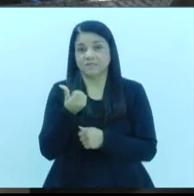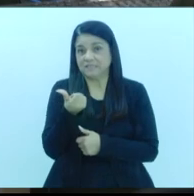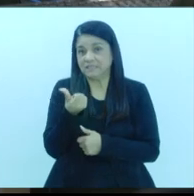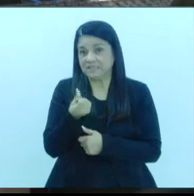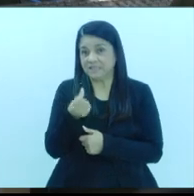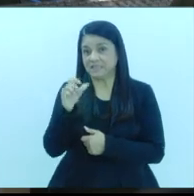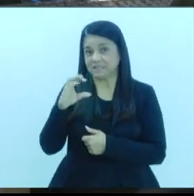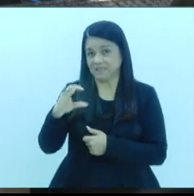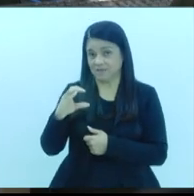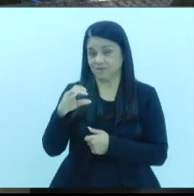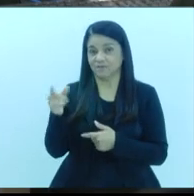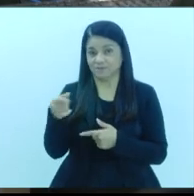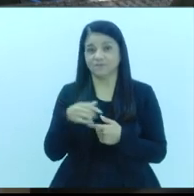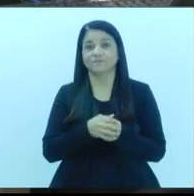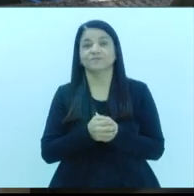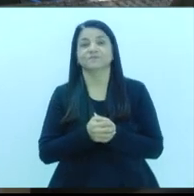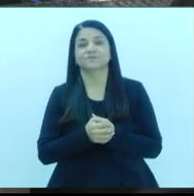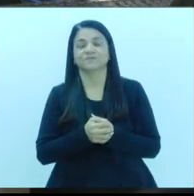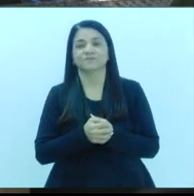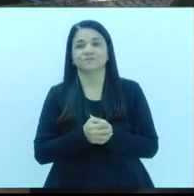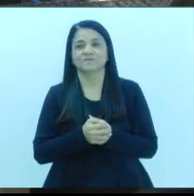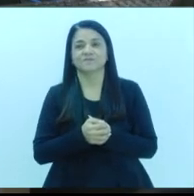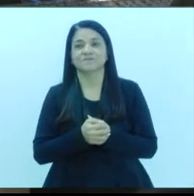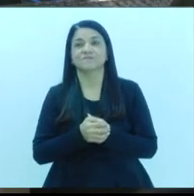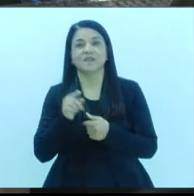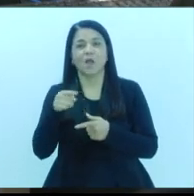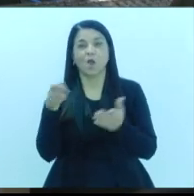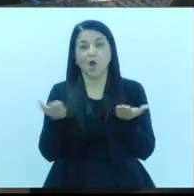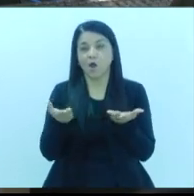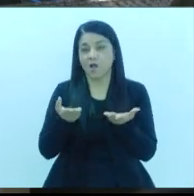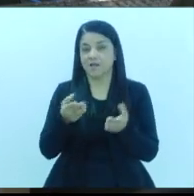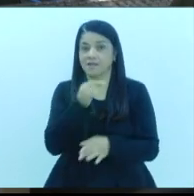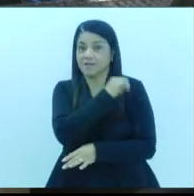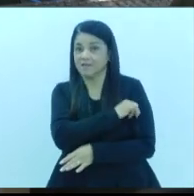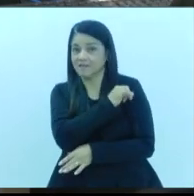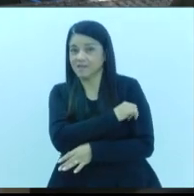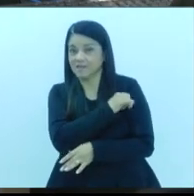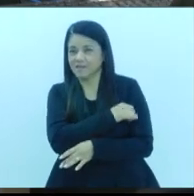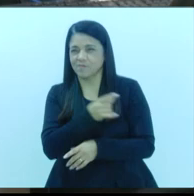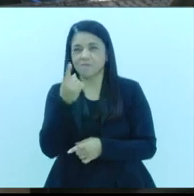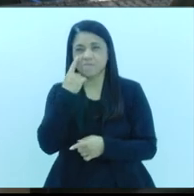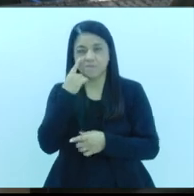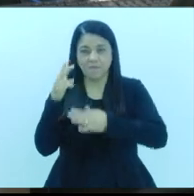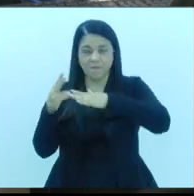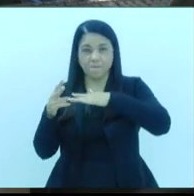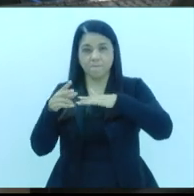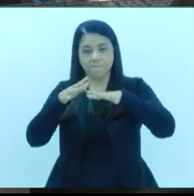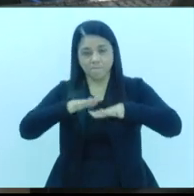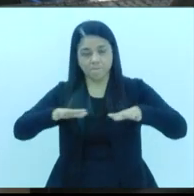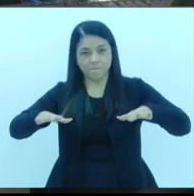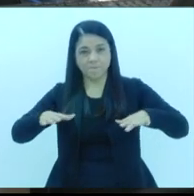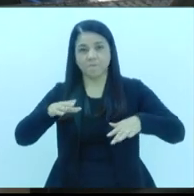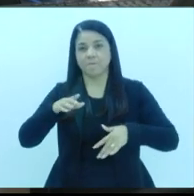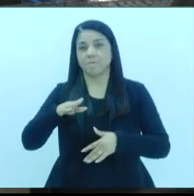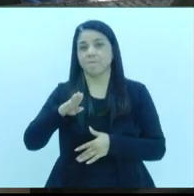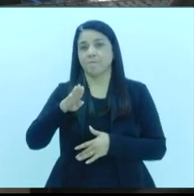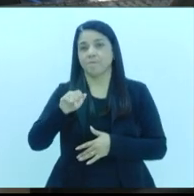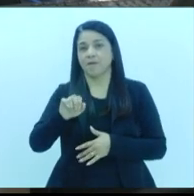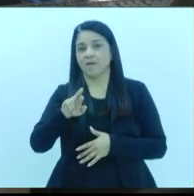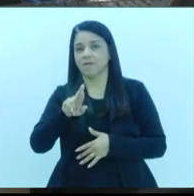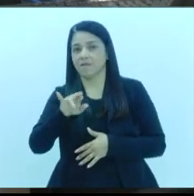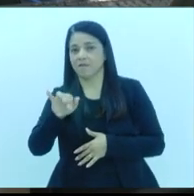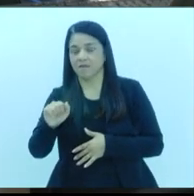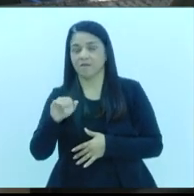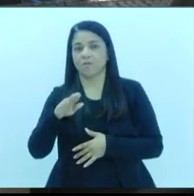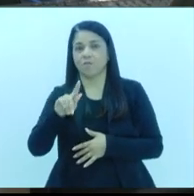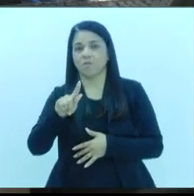Preto. Agora vamos ver como está o tempo aqui no Rio de Janeiro. Você vê aí imagens da Baía de Guanabara. O dia amanheceu